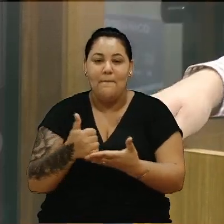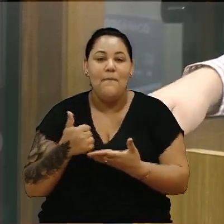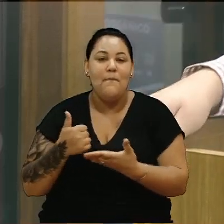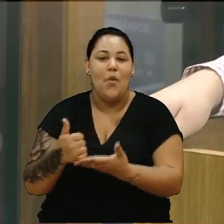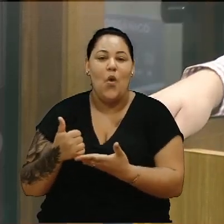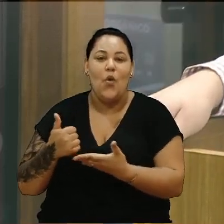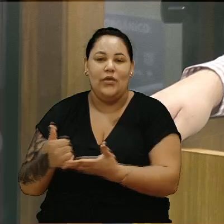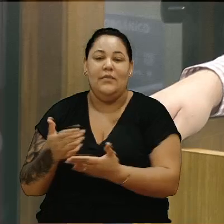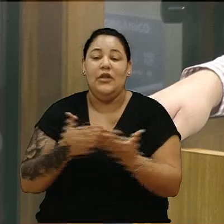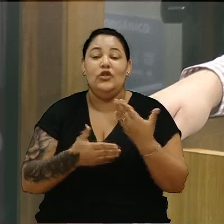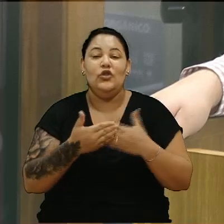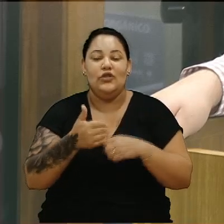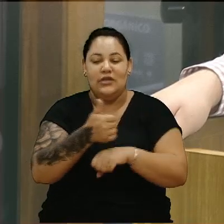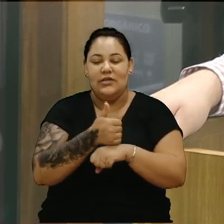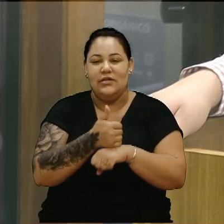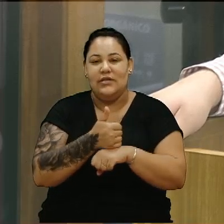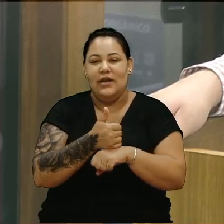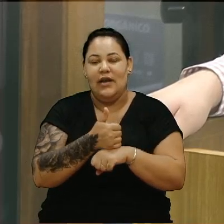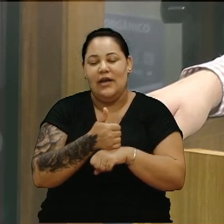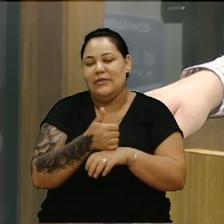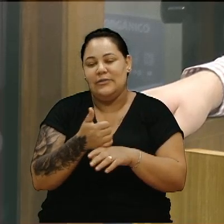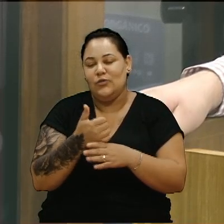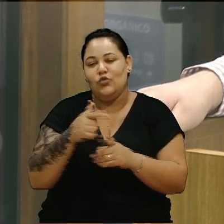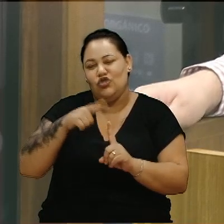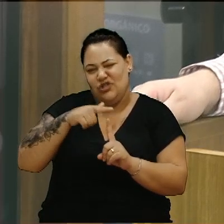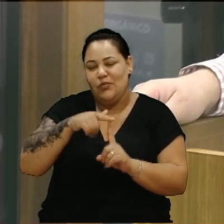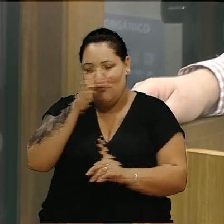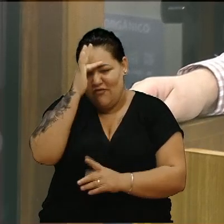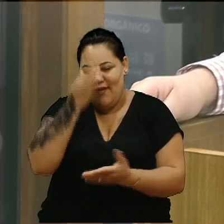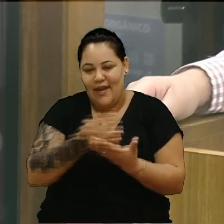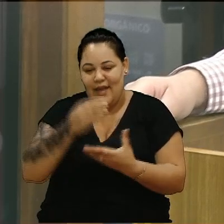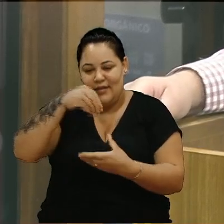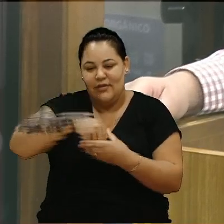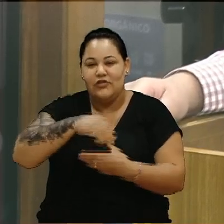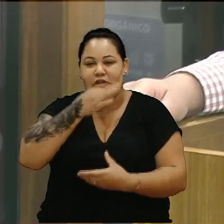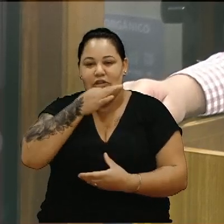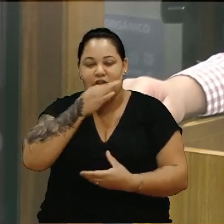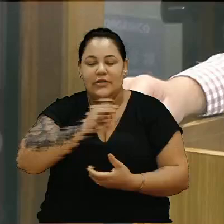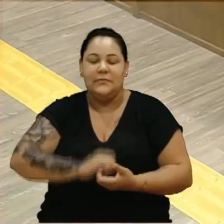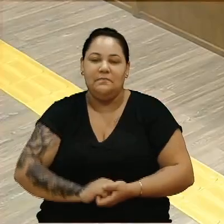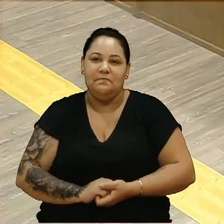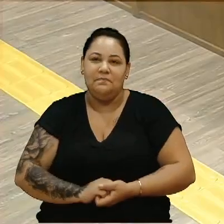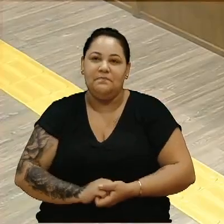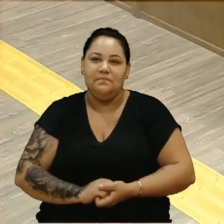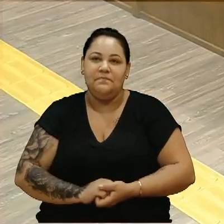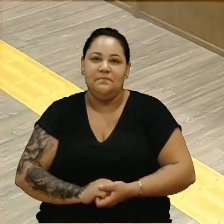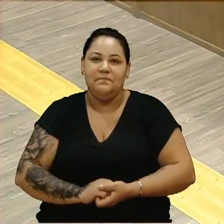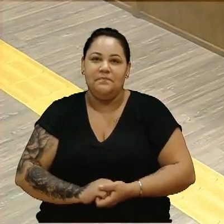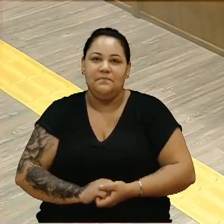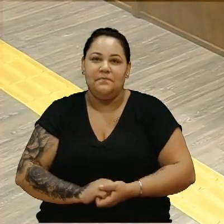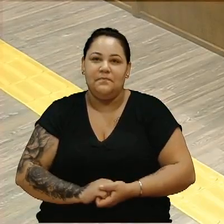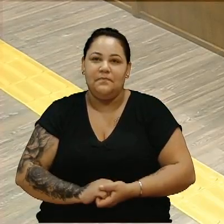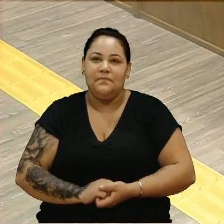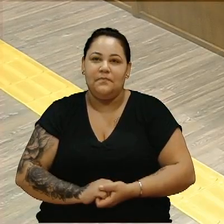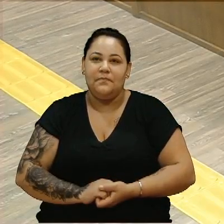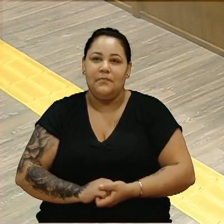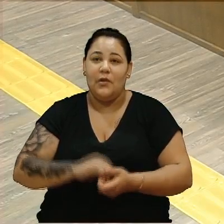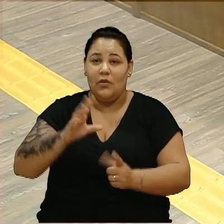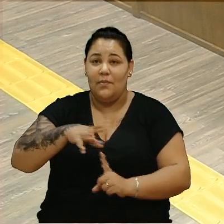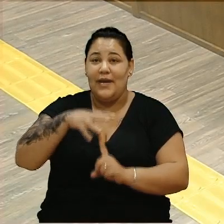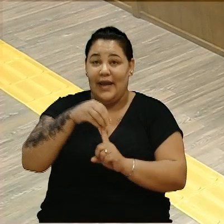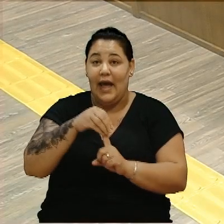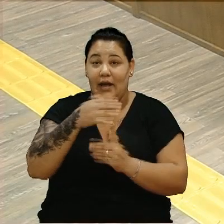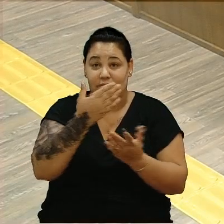as profissões de fé dentro da nossa cidade. Agradeço o espaço e um bom dia a todos que nos acompanham. Obrigado pela referência,